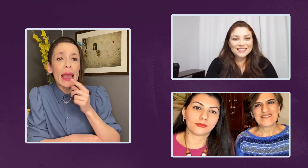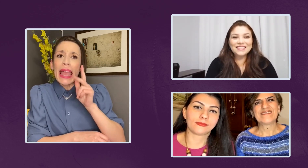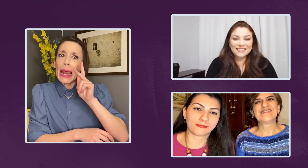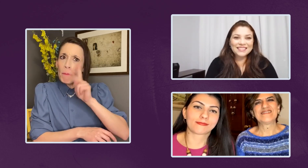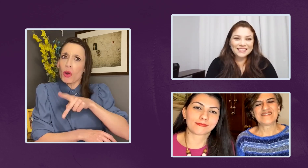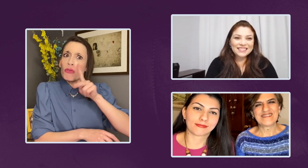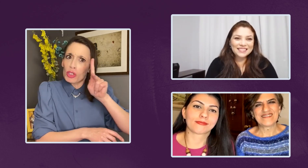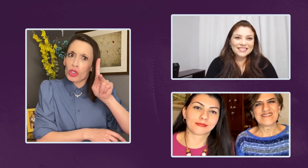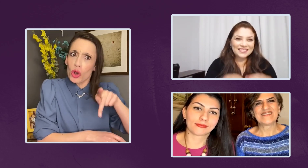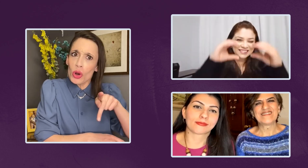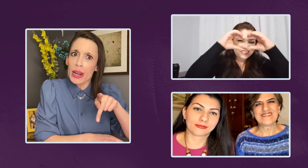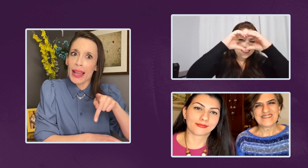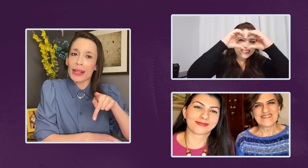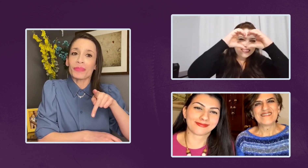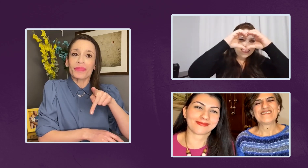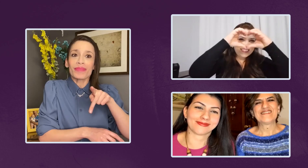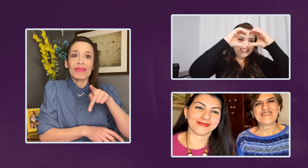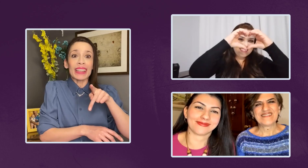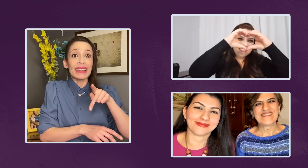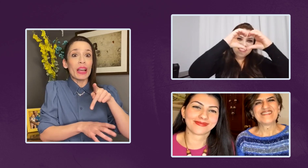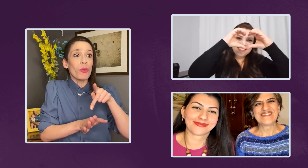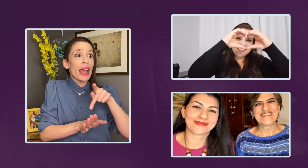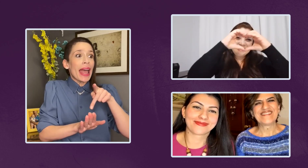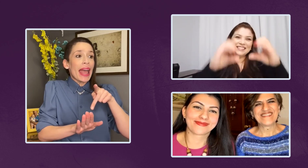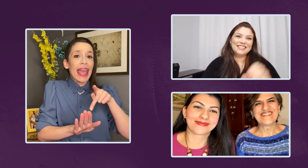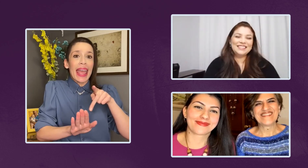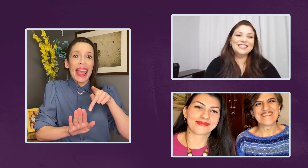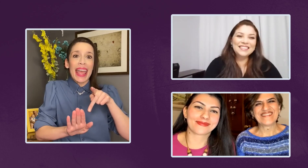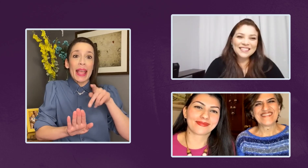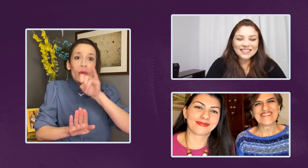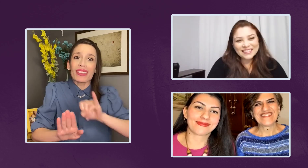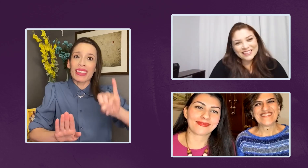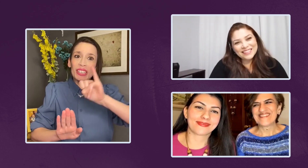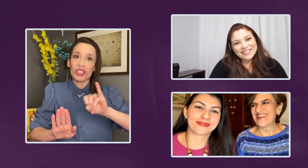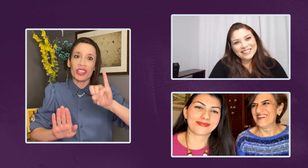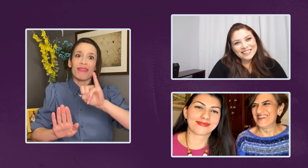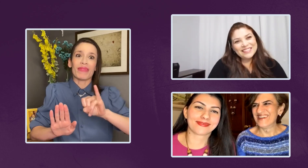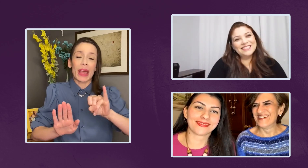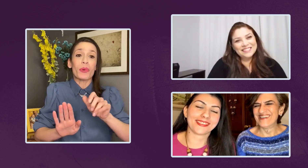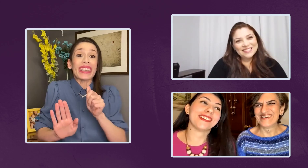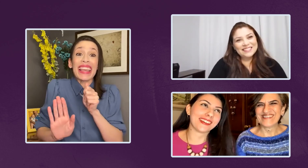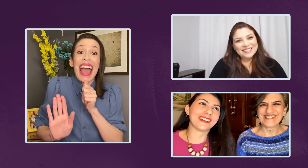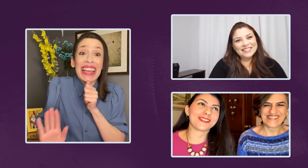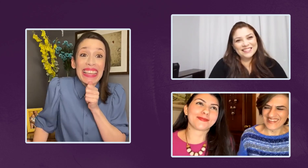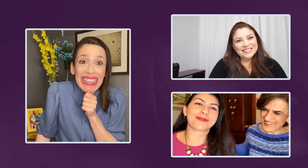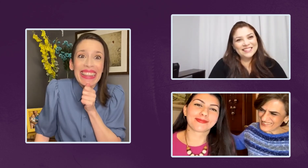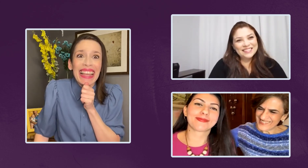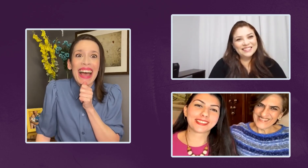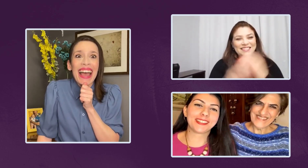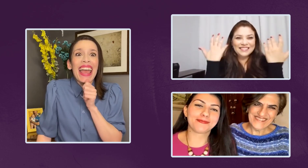surda. Ela é professora. Então, é importante, né? Porque